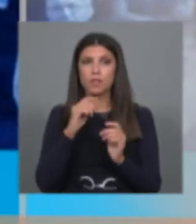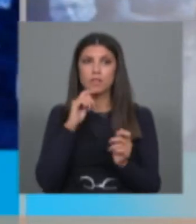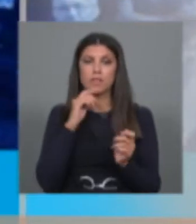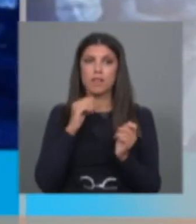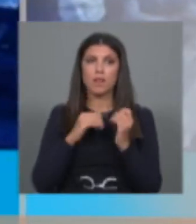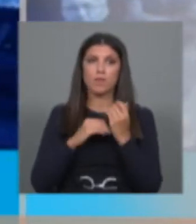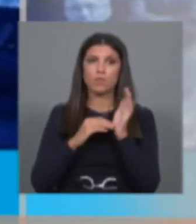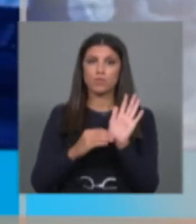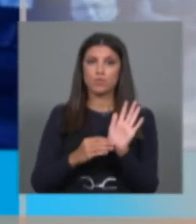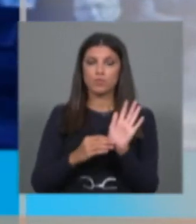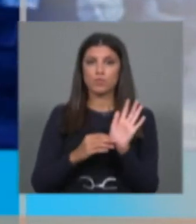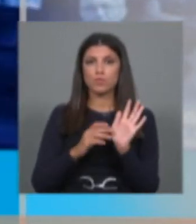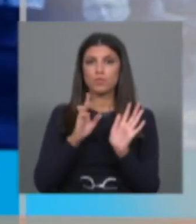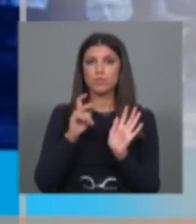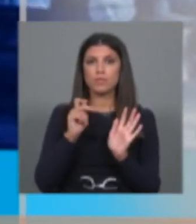um entendimento